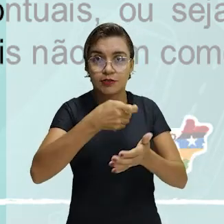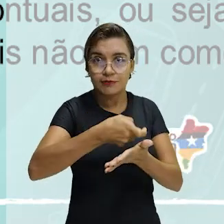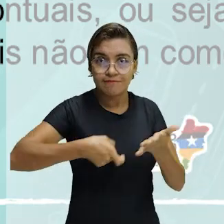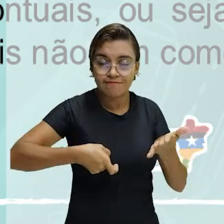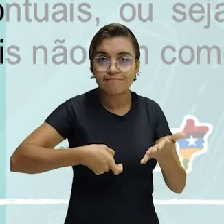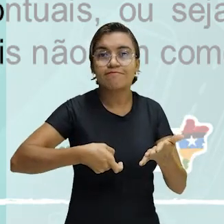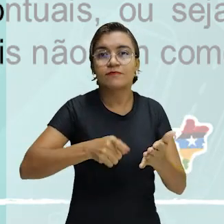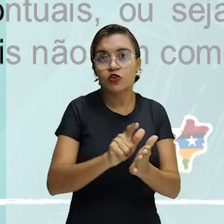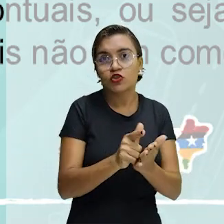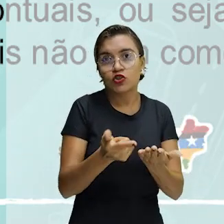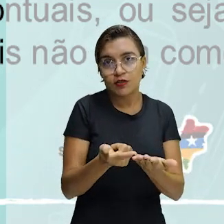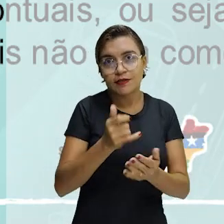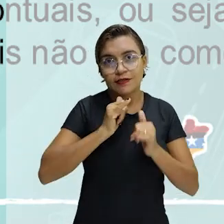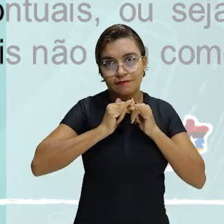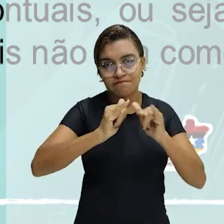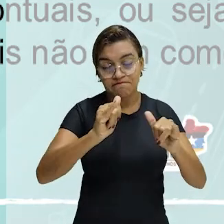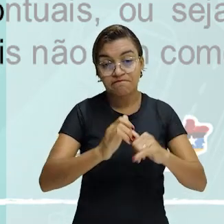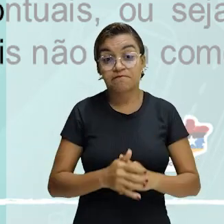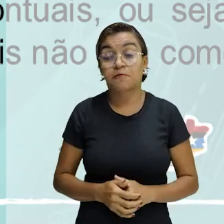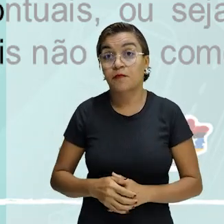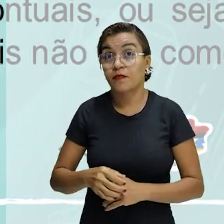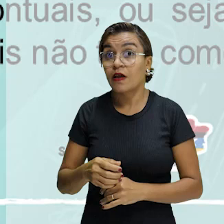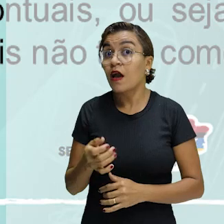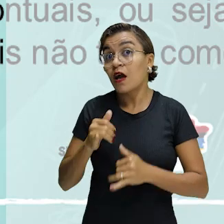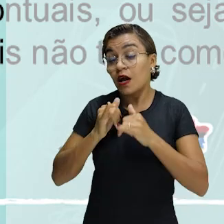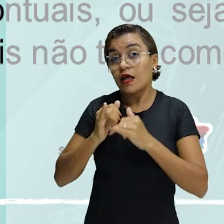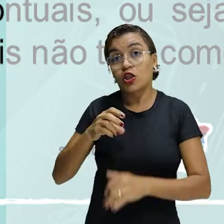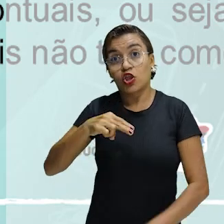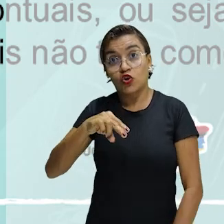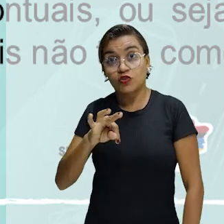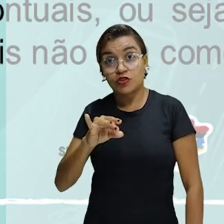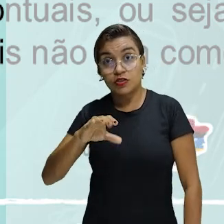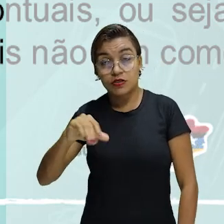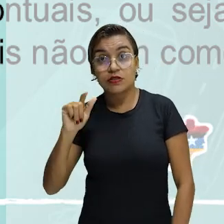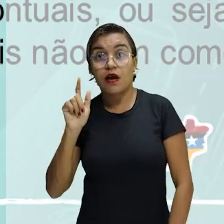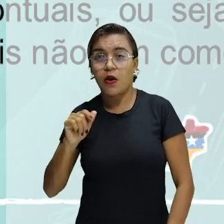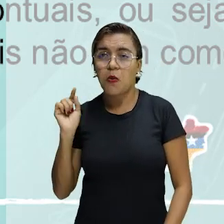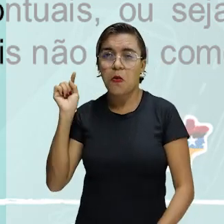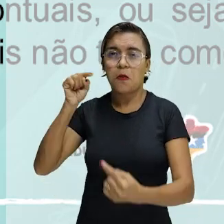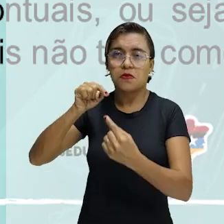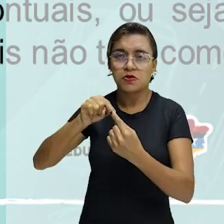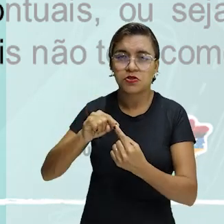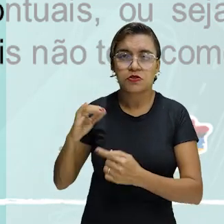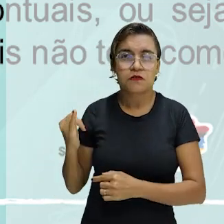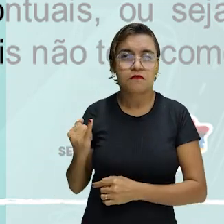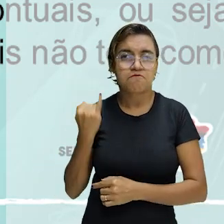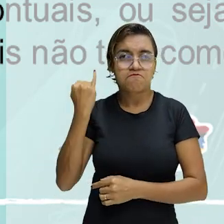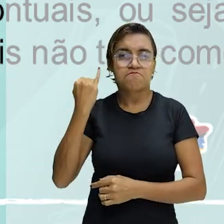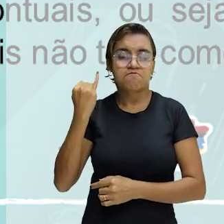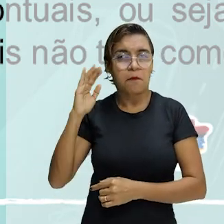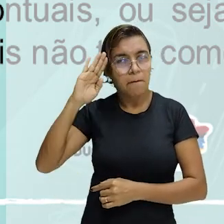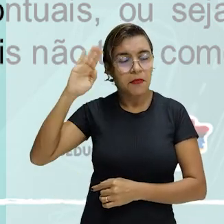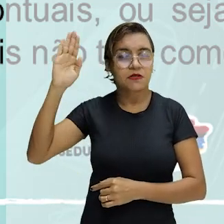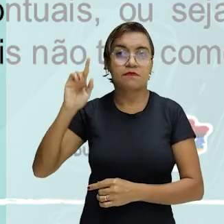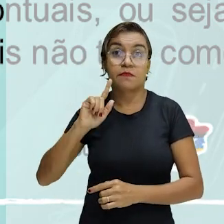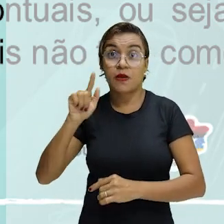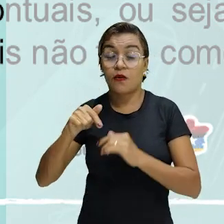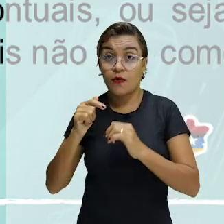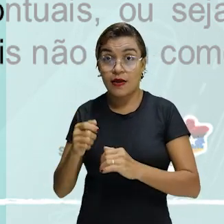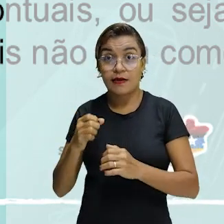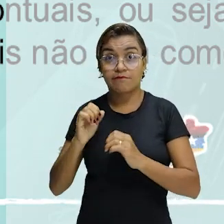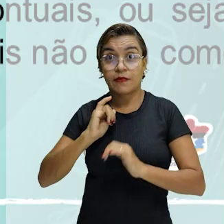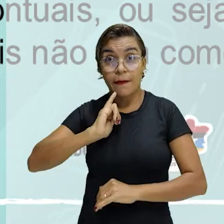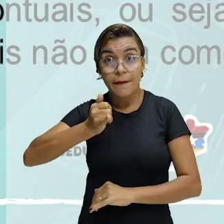jornalismo informativo. A notícia tem como objetivo principal narrar acontecimentos pontuais,